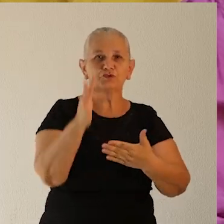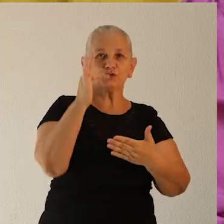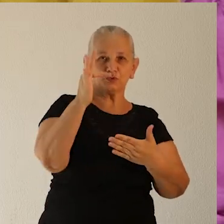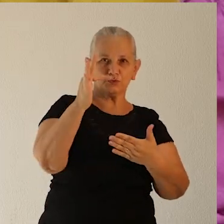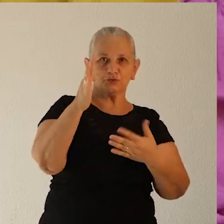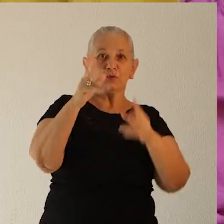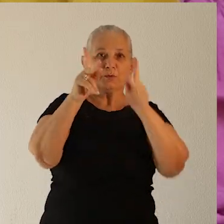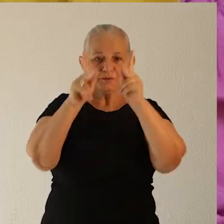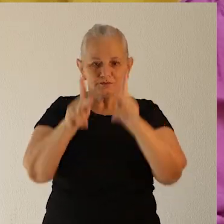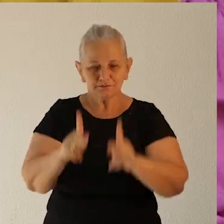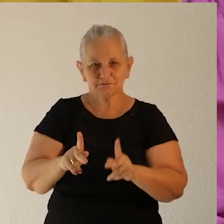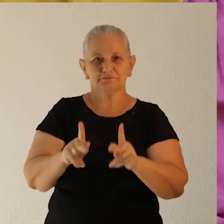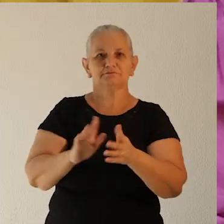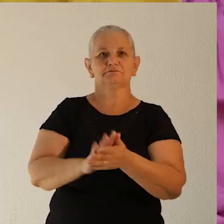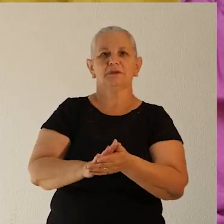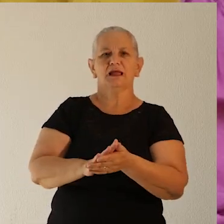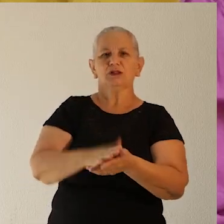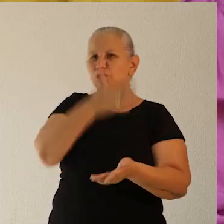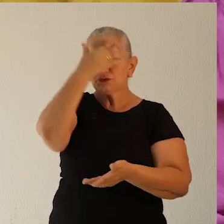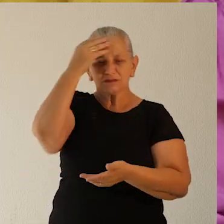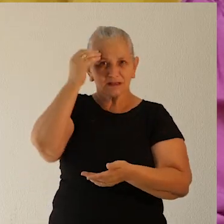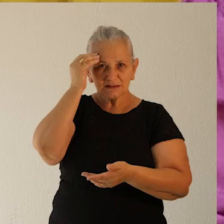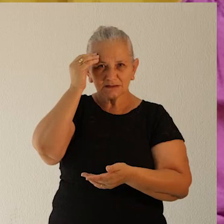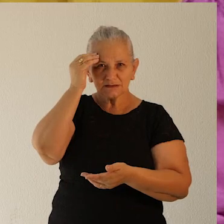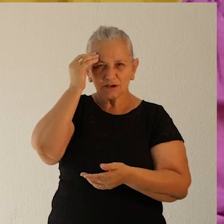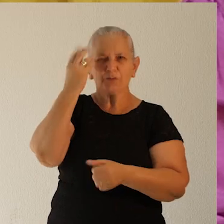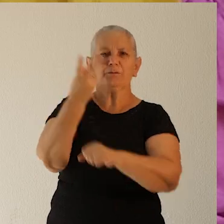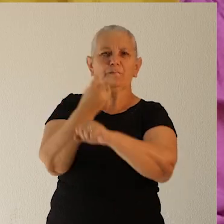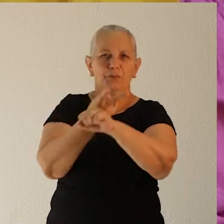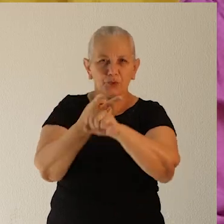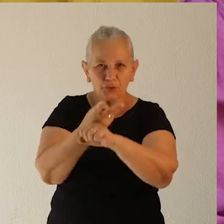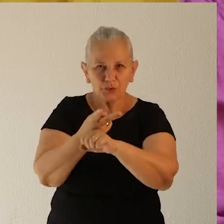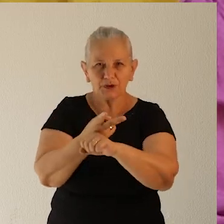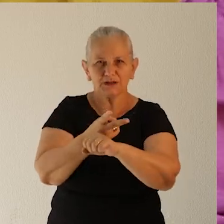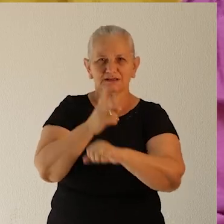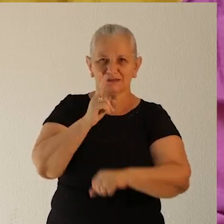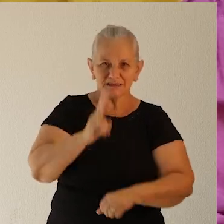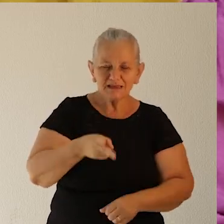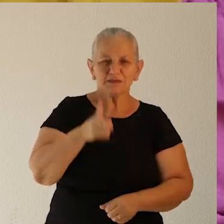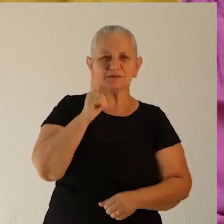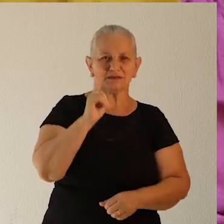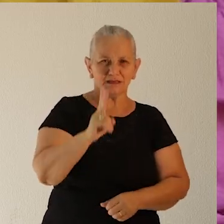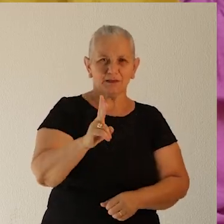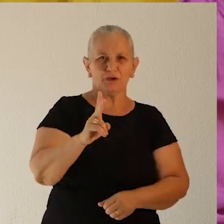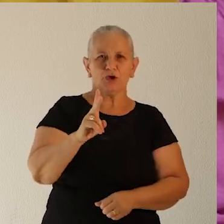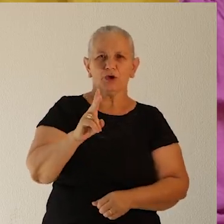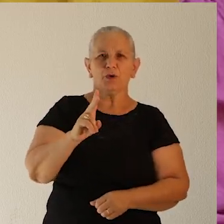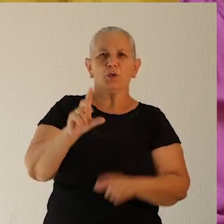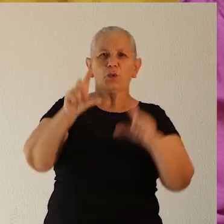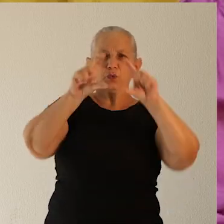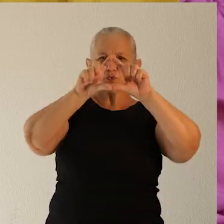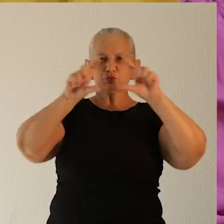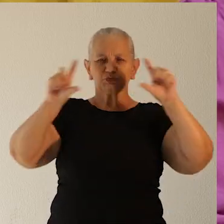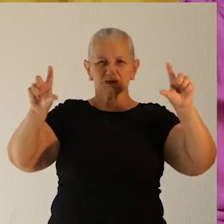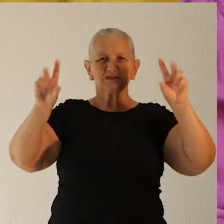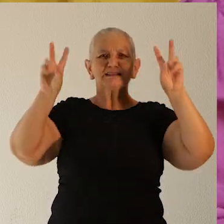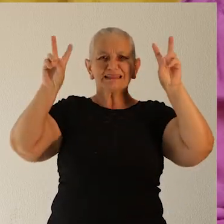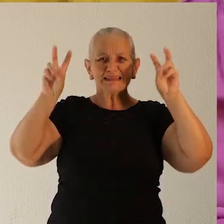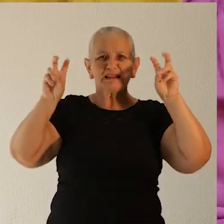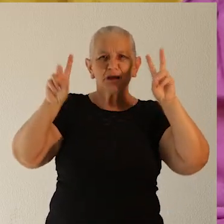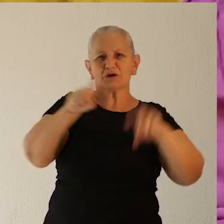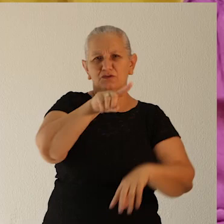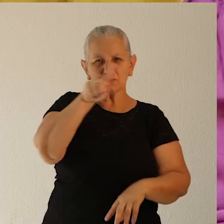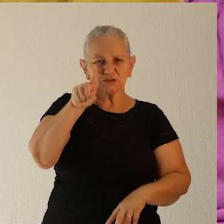presente. Então, não esqueçam, busquem livros de temas que vocês gostam, leiam um livro,